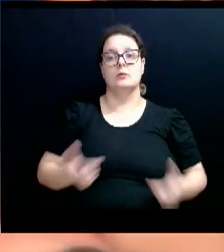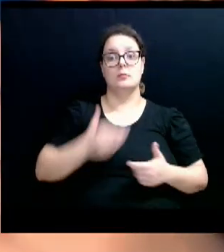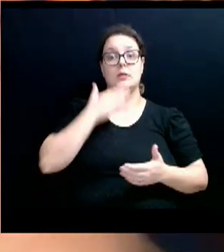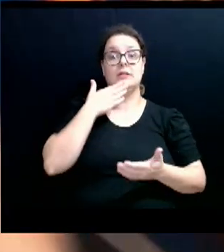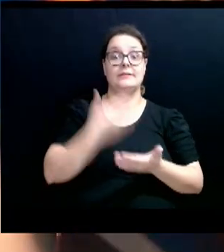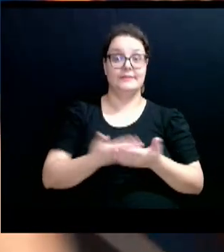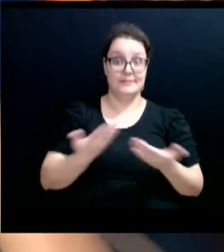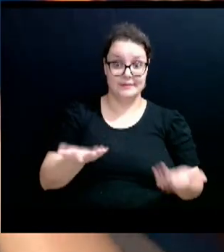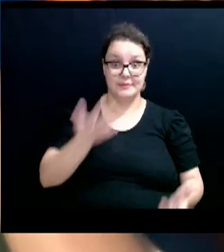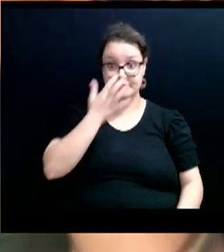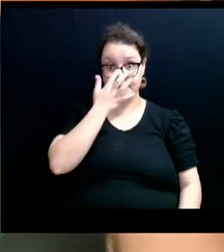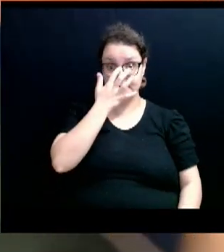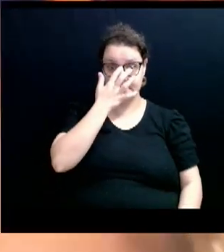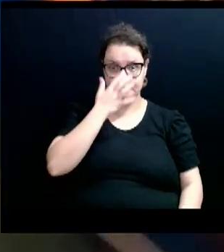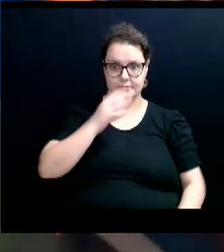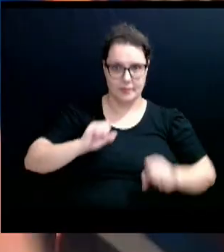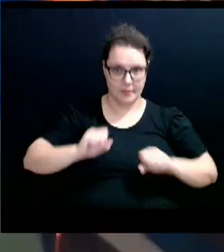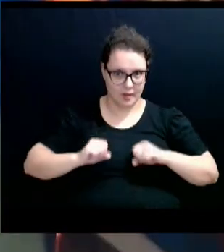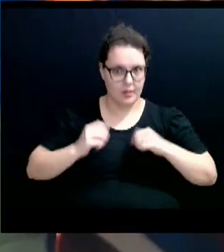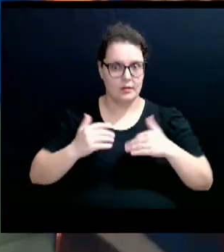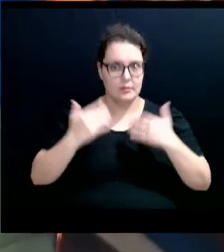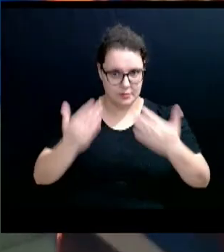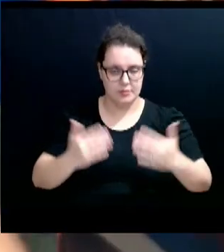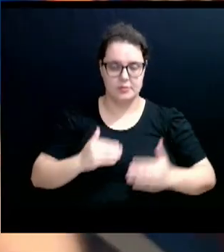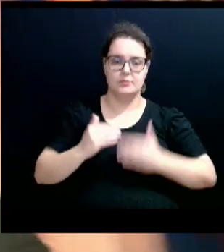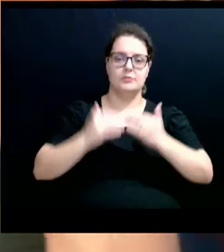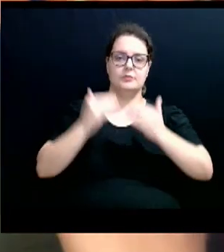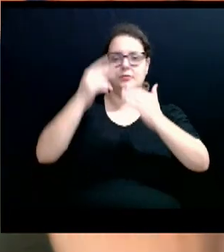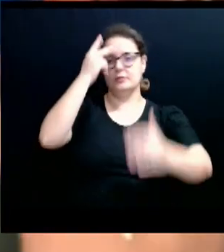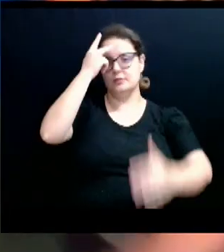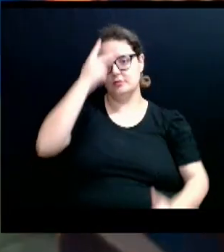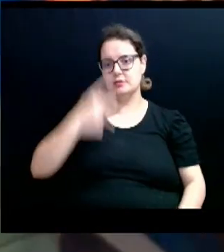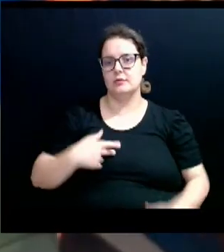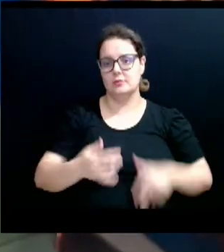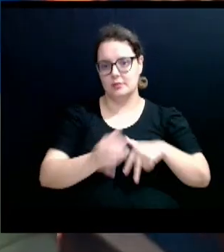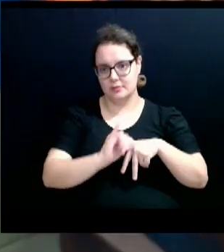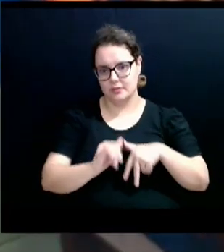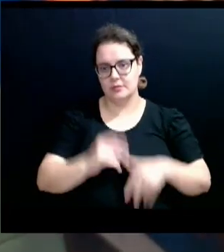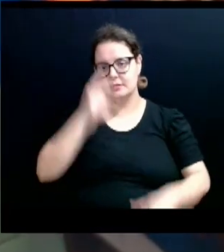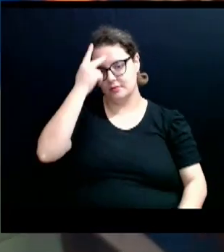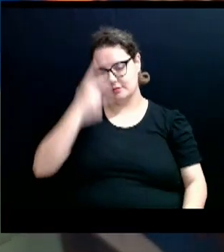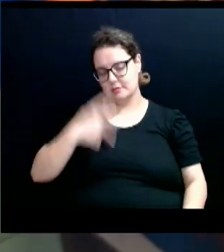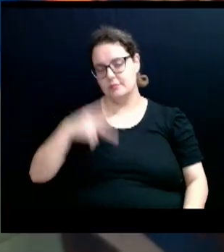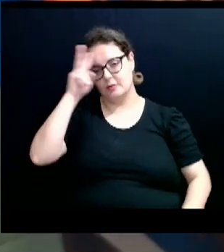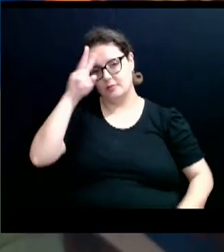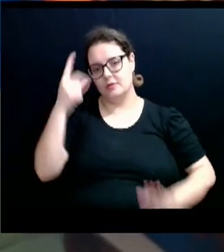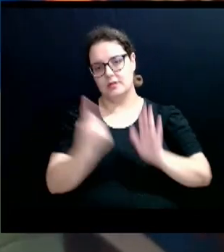ir para cima, construir sua própria narrativa, seu próprio legado.